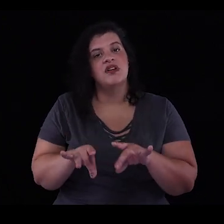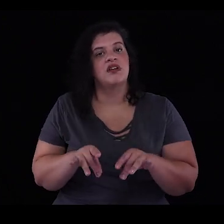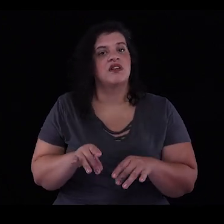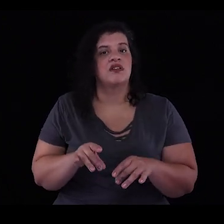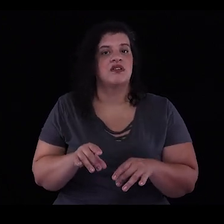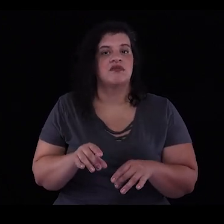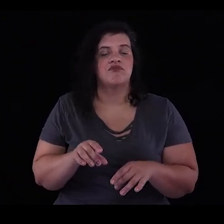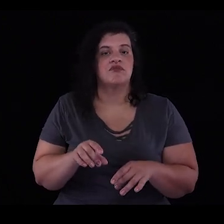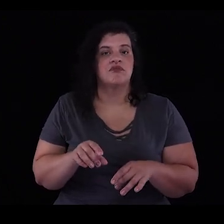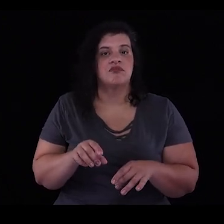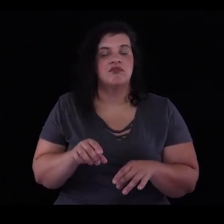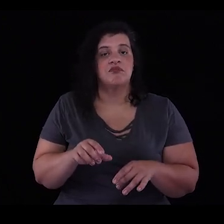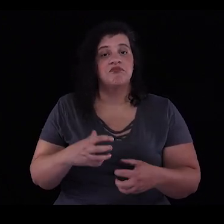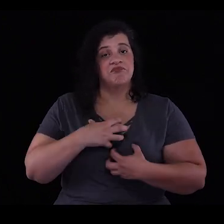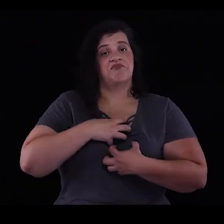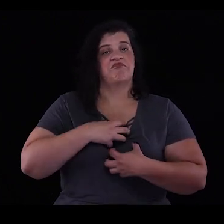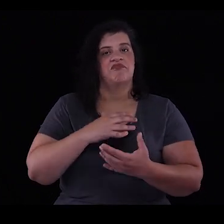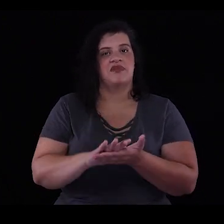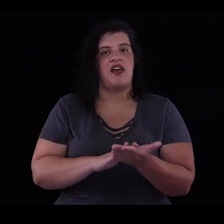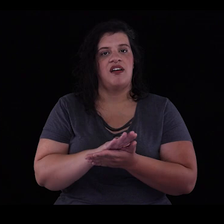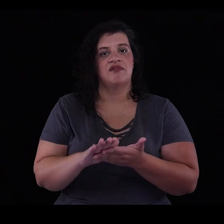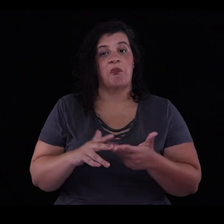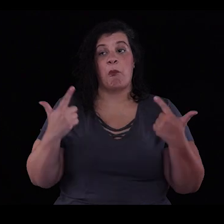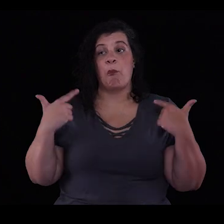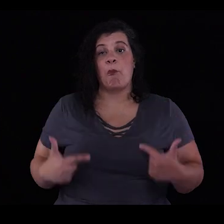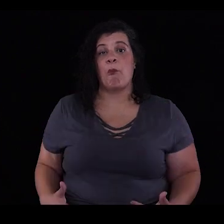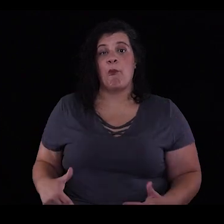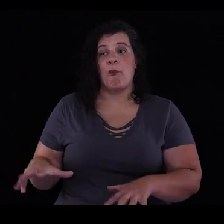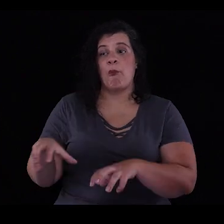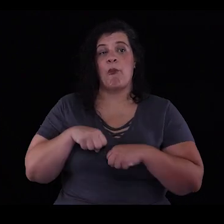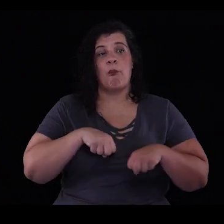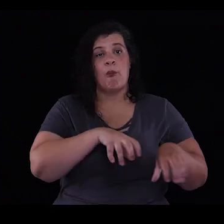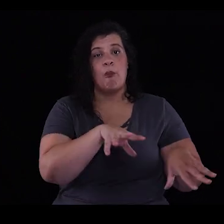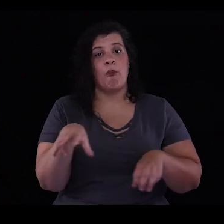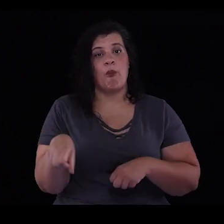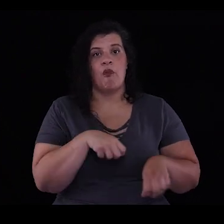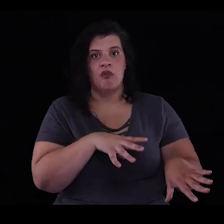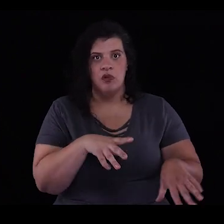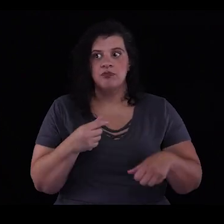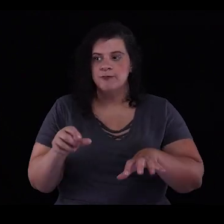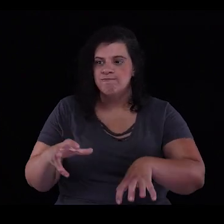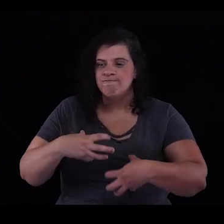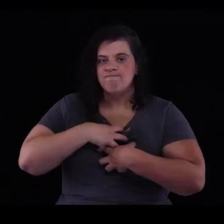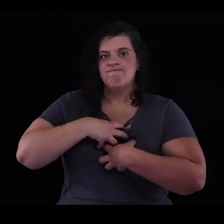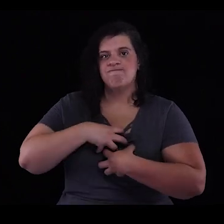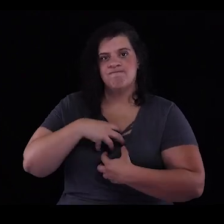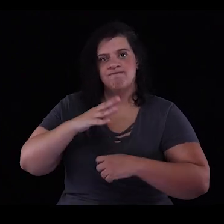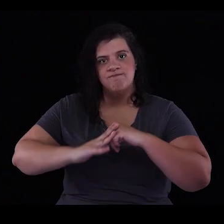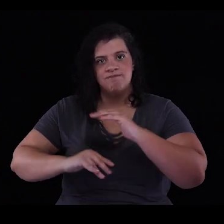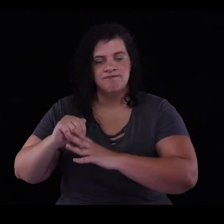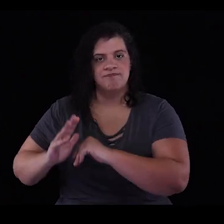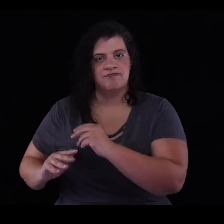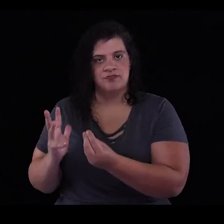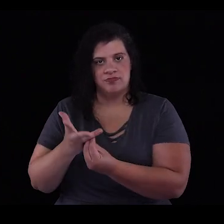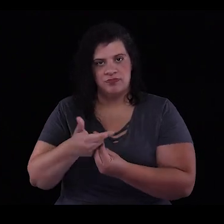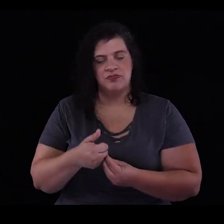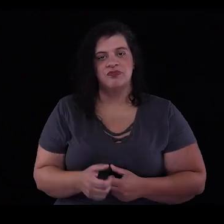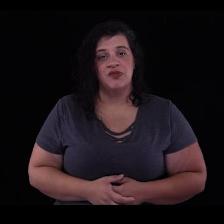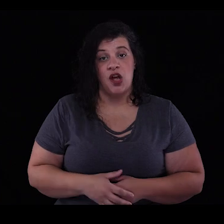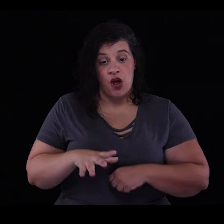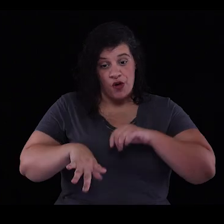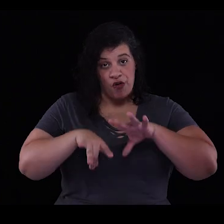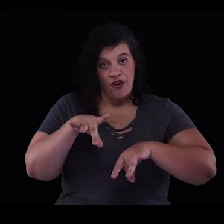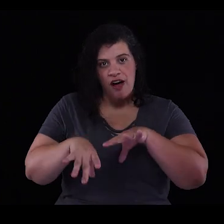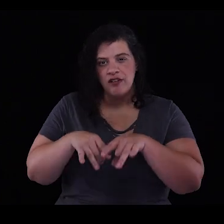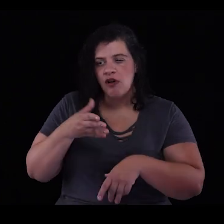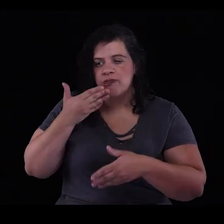sem se deixar impactar ou se transformar pelo fazer artístico. O curador aprende com